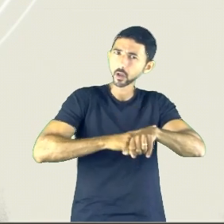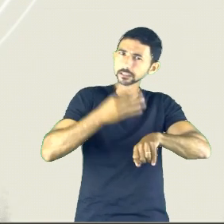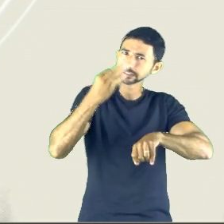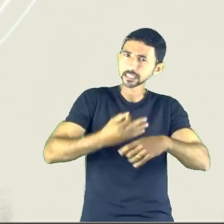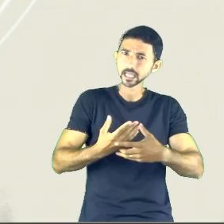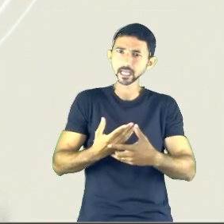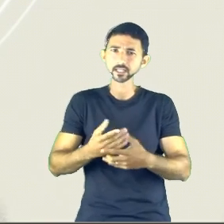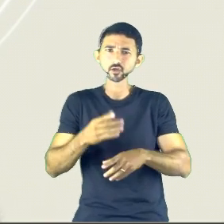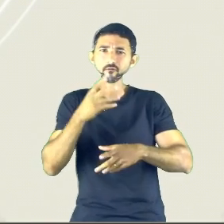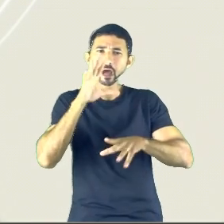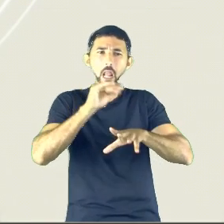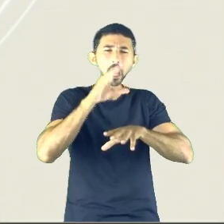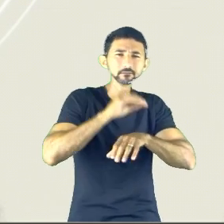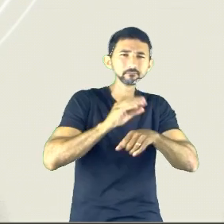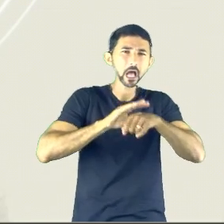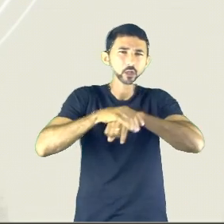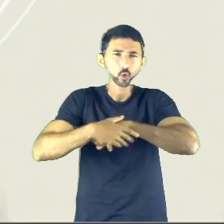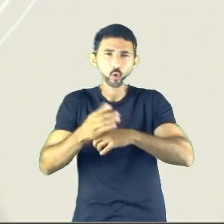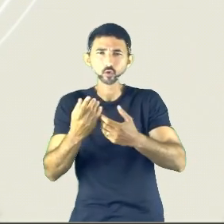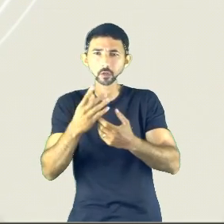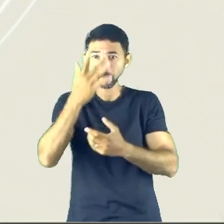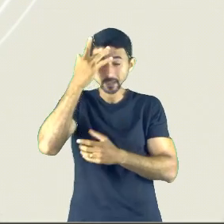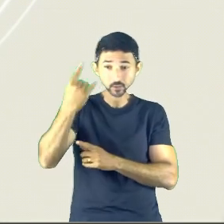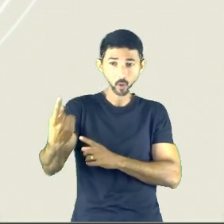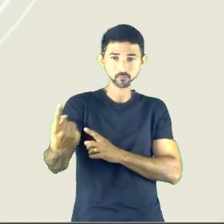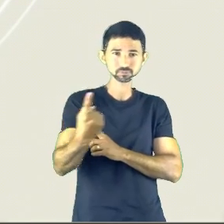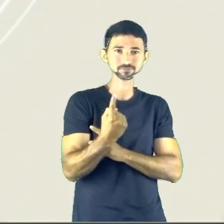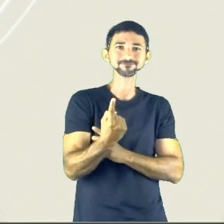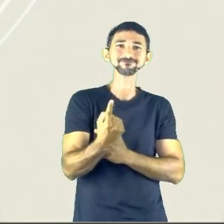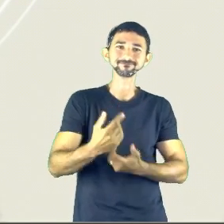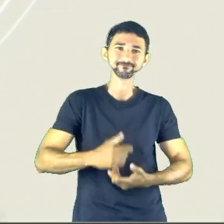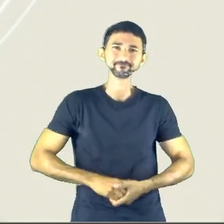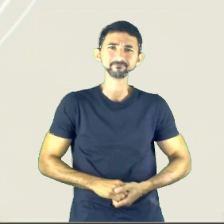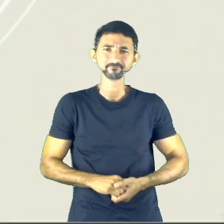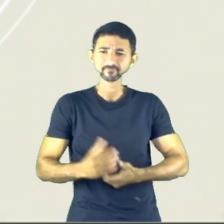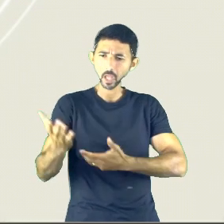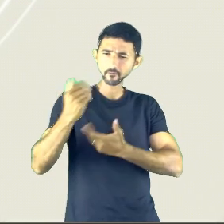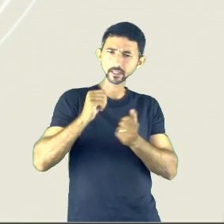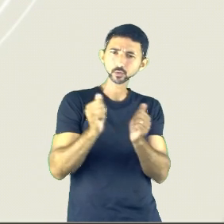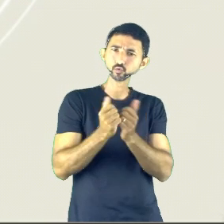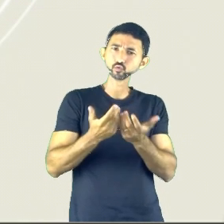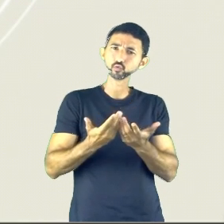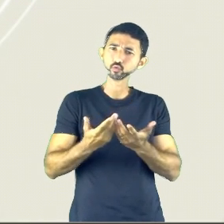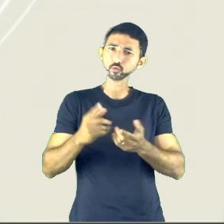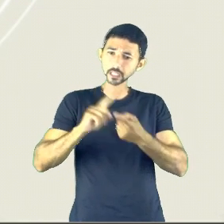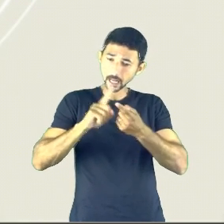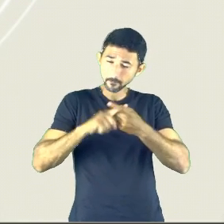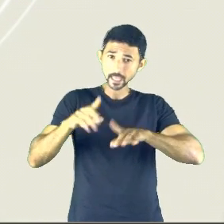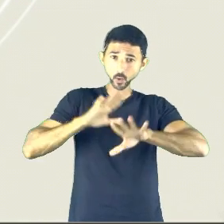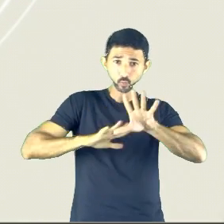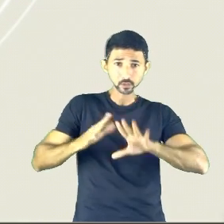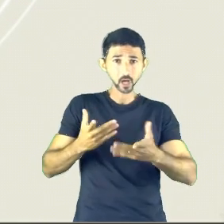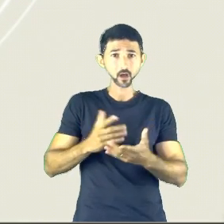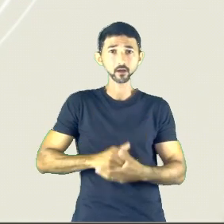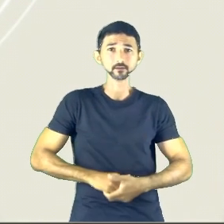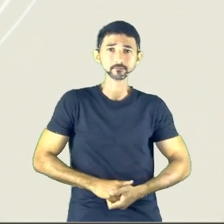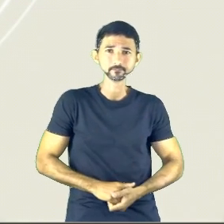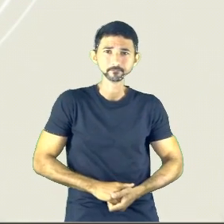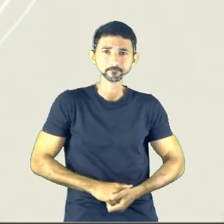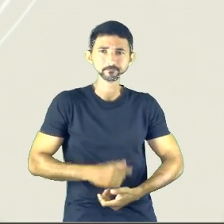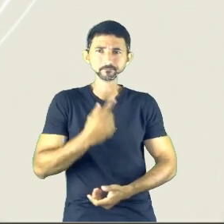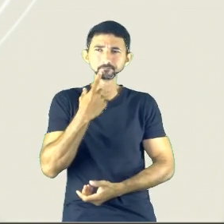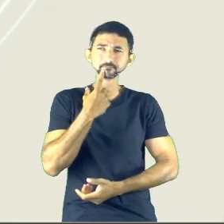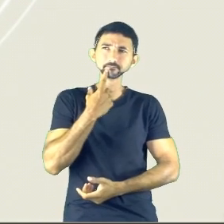bem tratado. Minha única obrigação é latir à noite quando aparecem ladrões. Venha comigo e você terá o